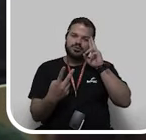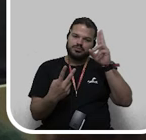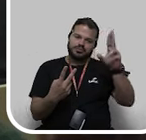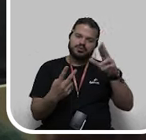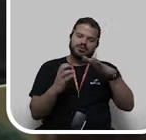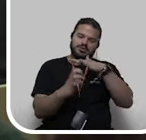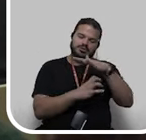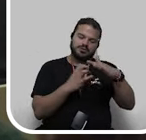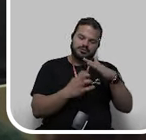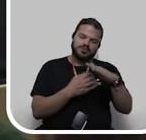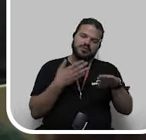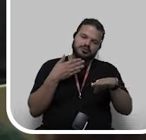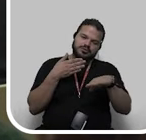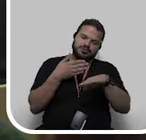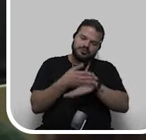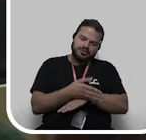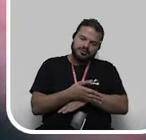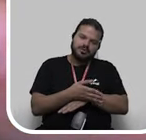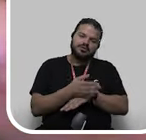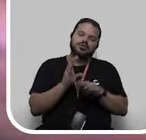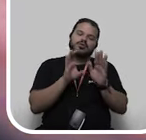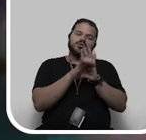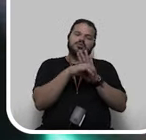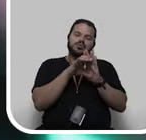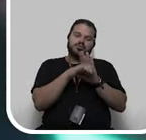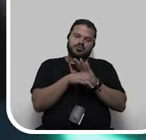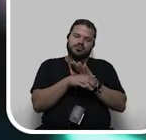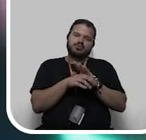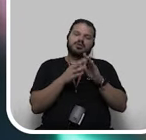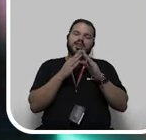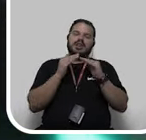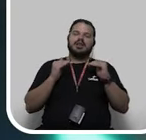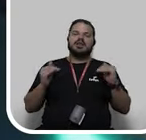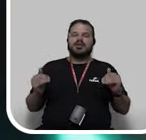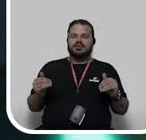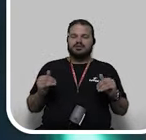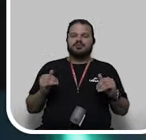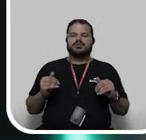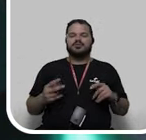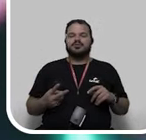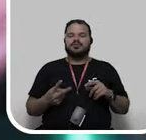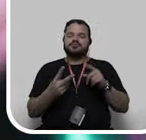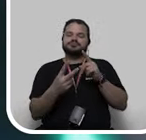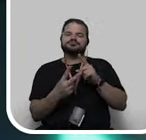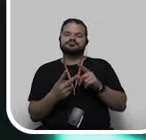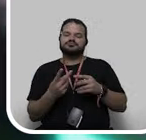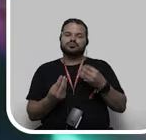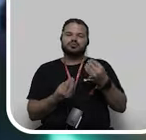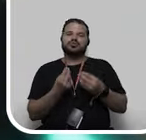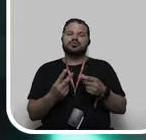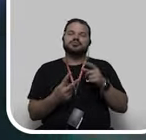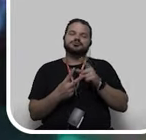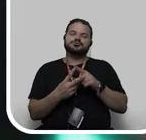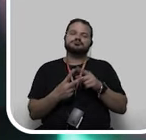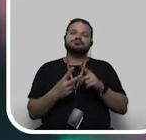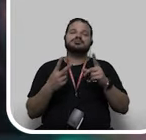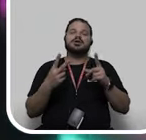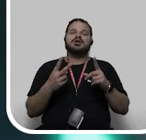em trazer o conceito de uma forma mais leve e de conscientizar não